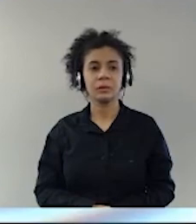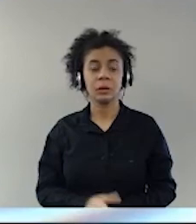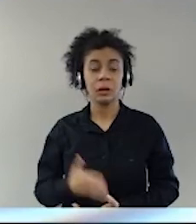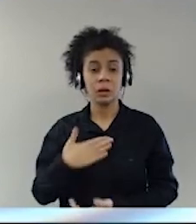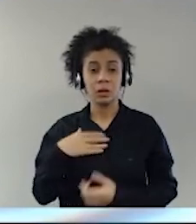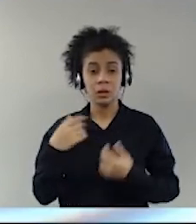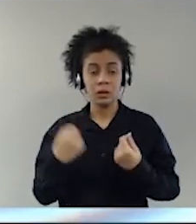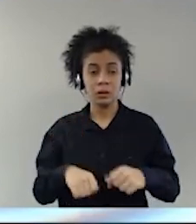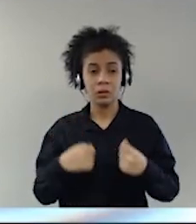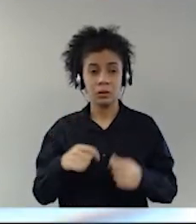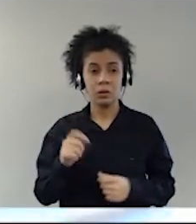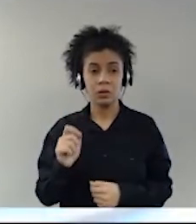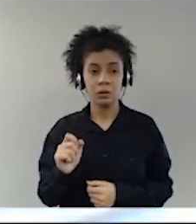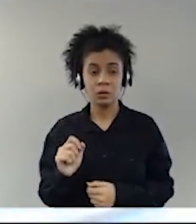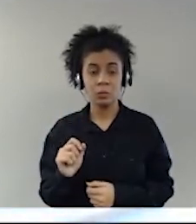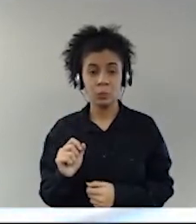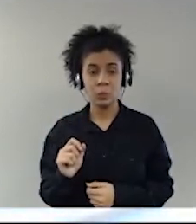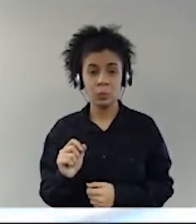vou precisar